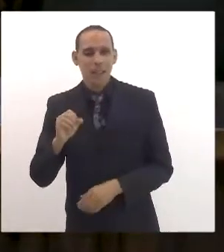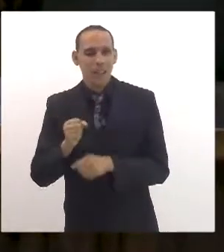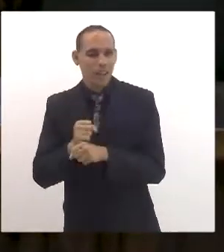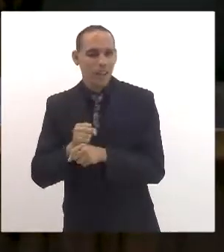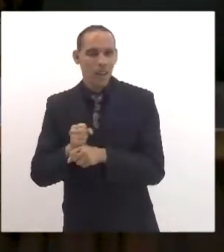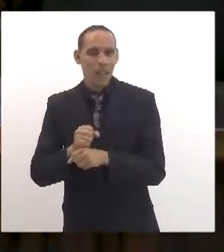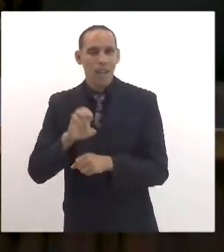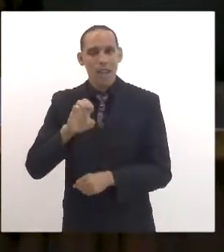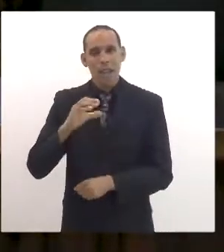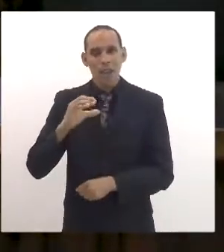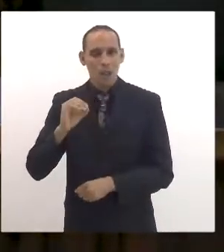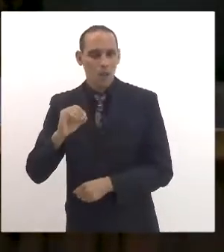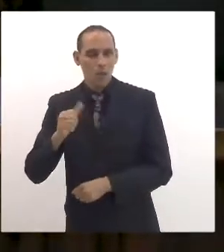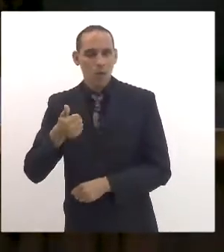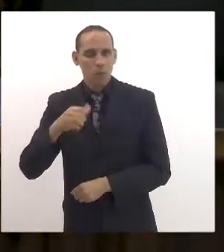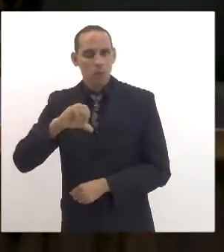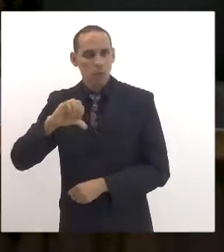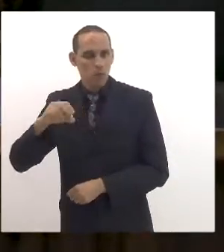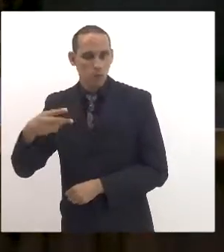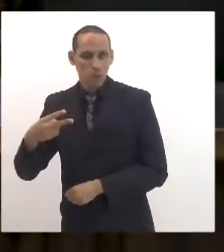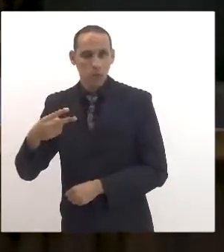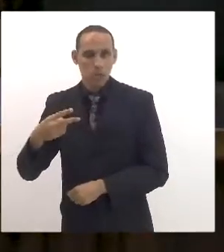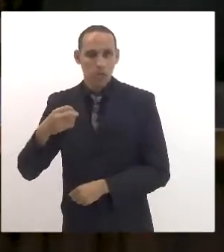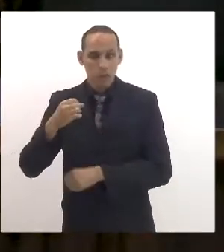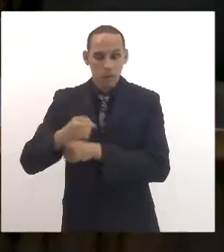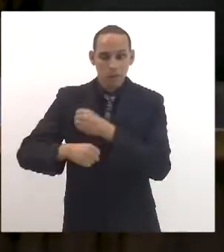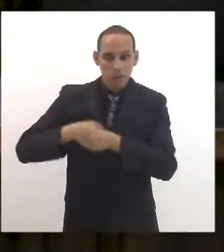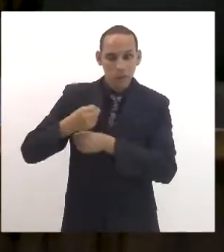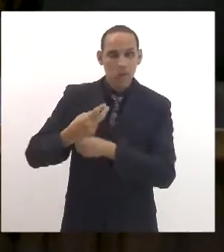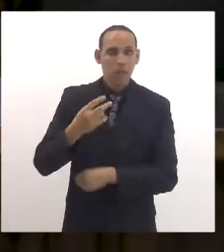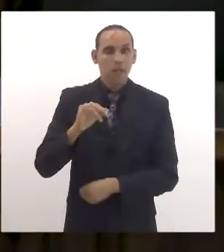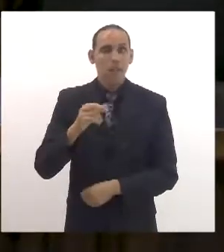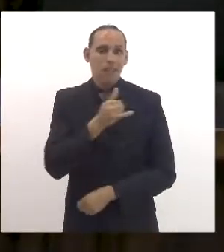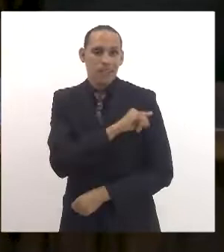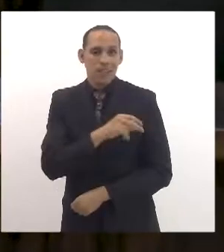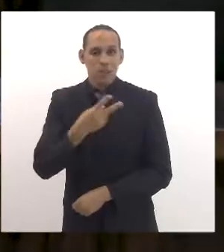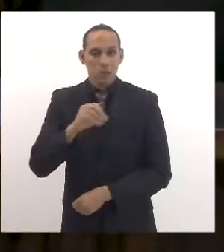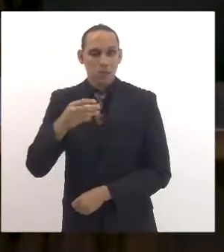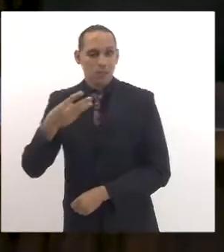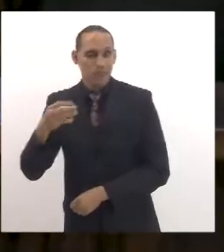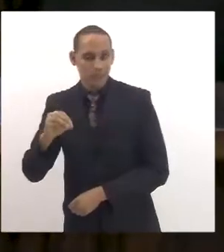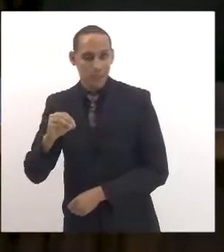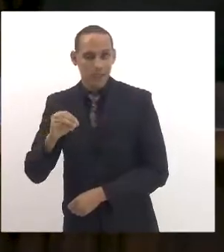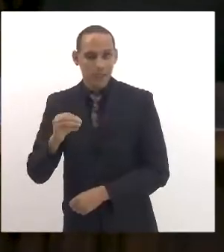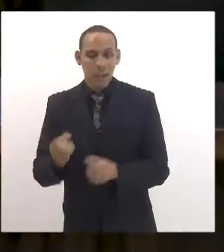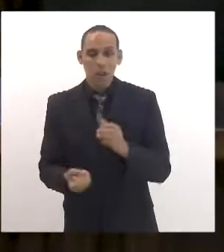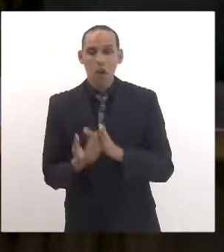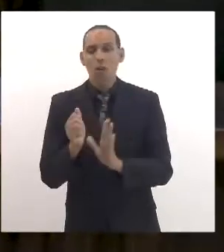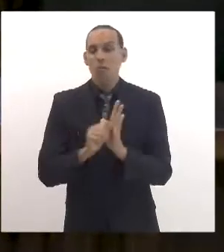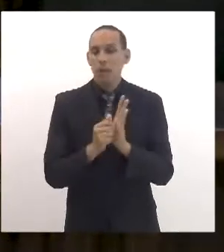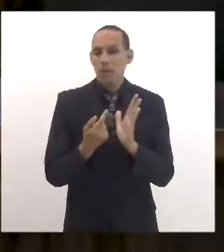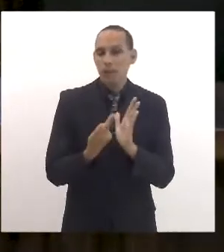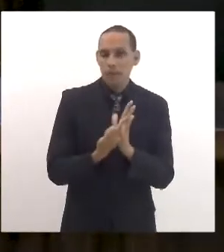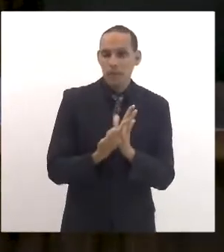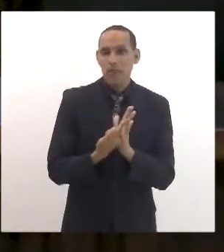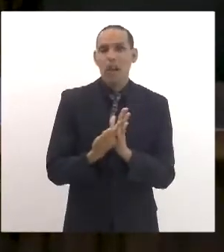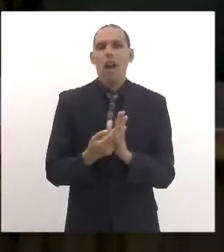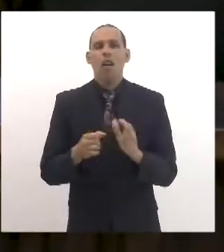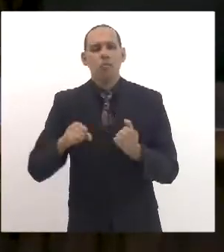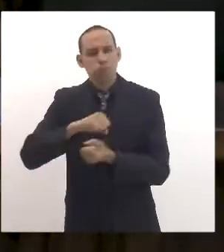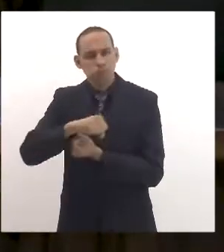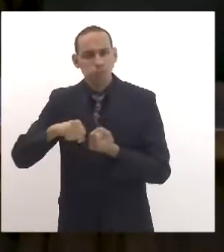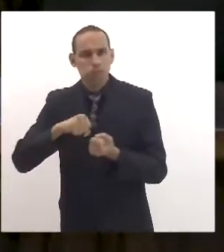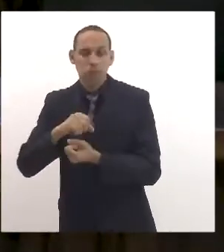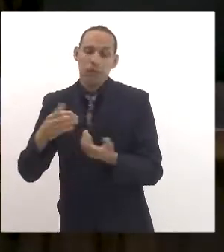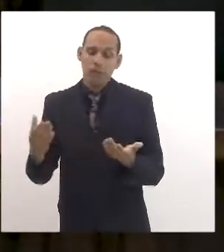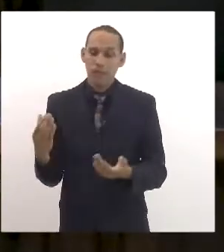92. A Rio 2030 tem como foco construir uma agenda sustentável. Para que isso ocorra, ciência e tecnologia precisam dialogar